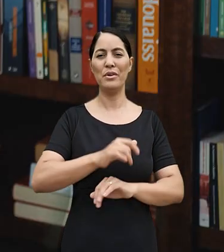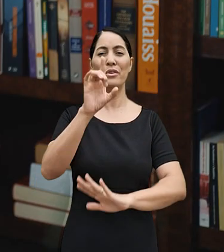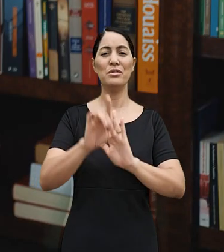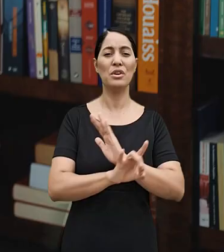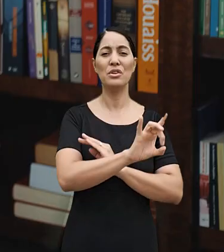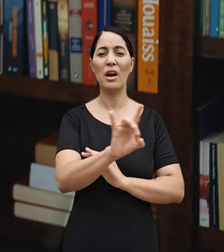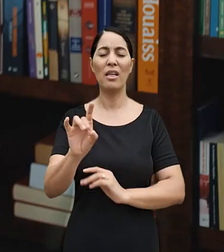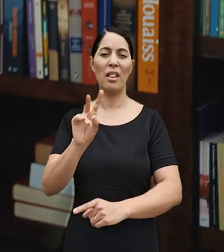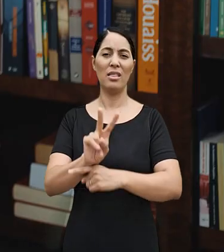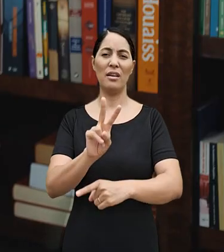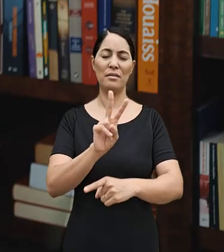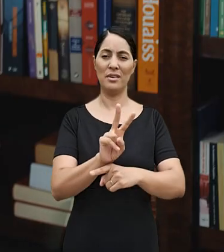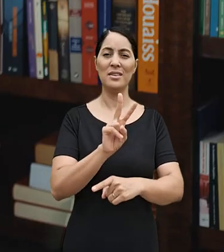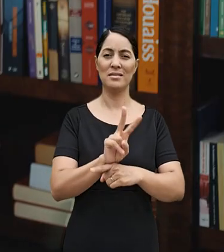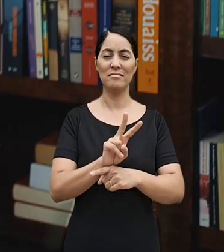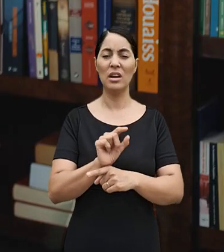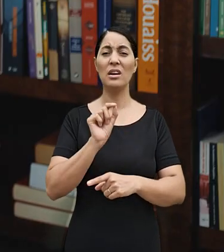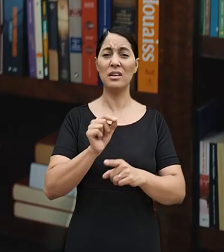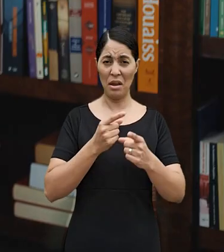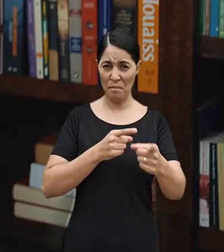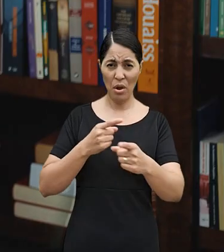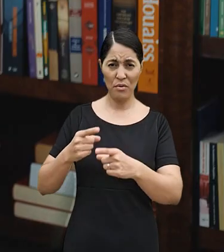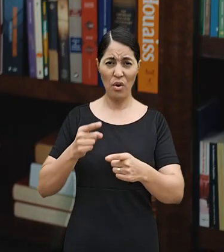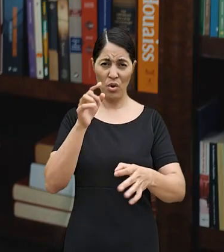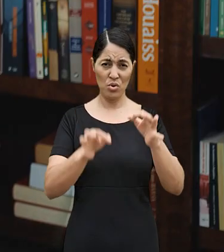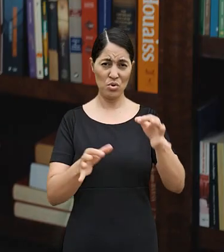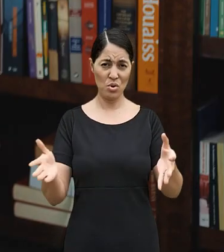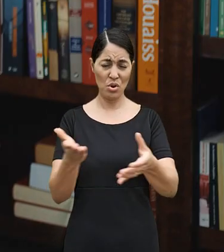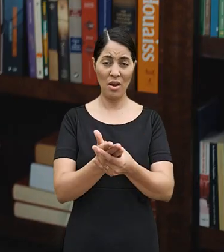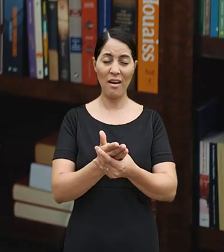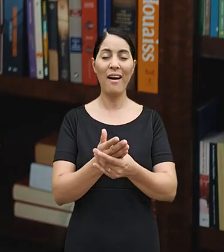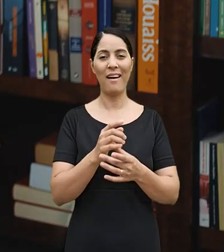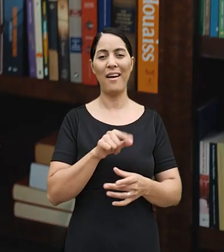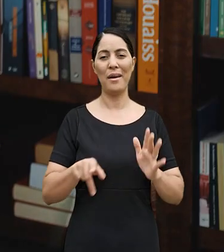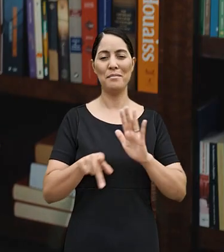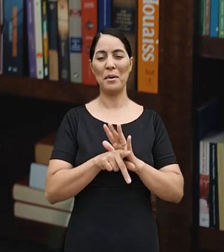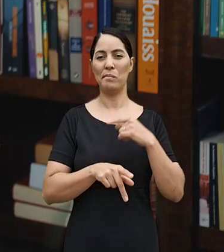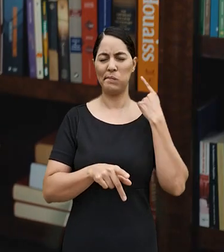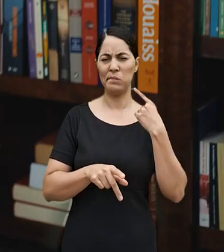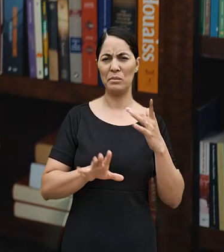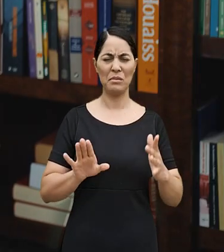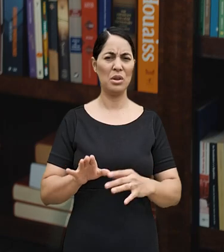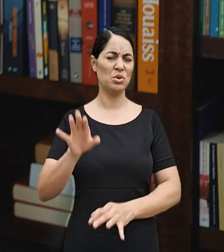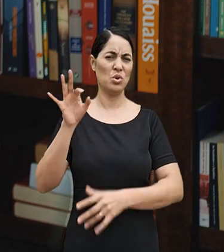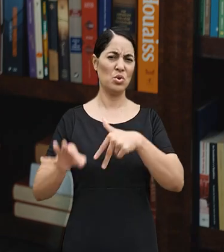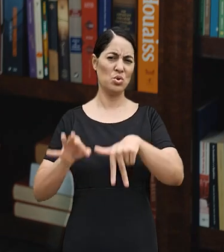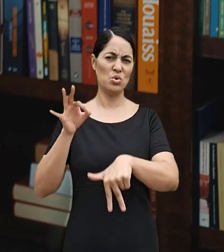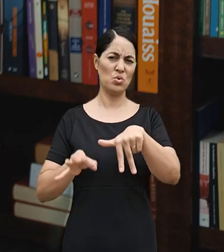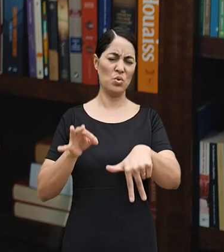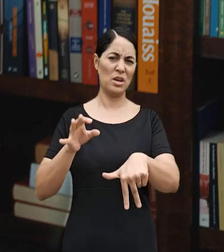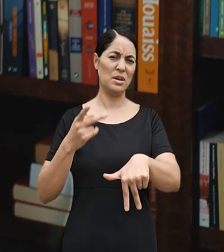Quem provoca a jurisdição é a petição do advogado. De modo que não se pode dizer que apenas o juiz, o promotor, vamos dizer assim,